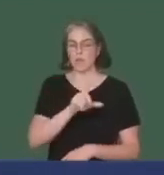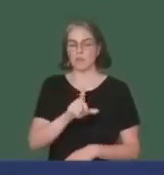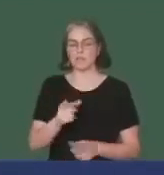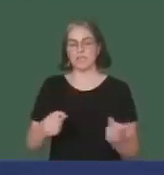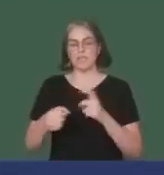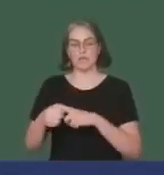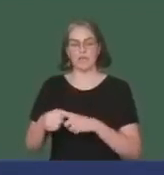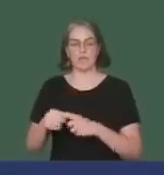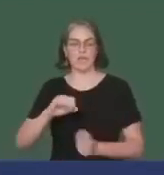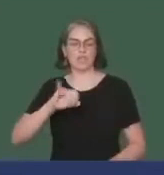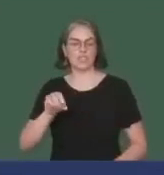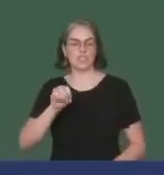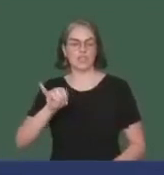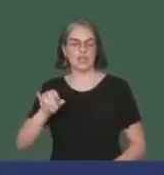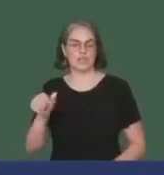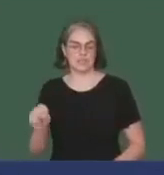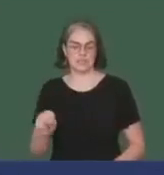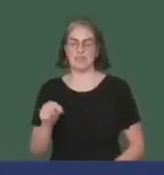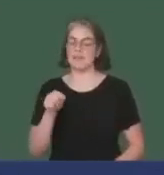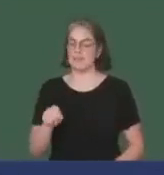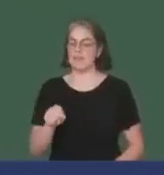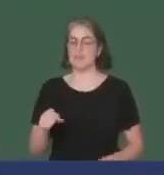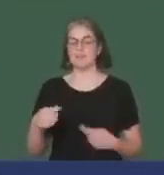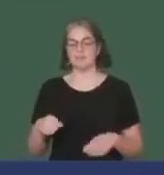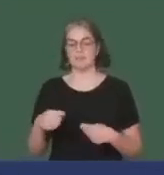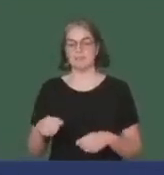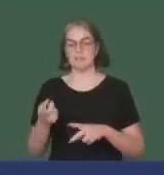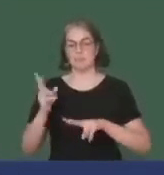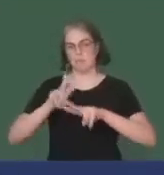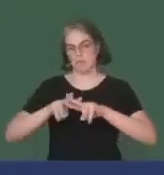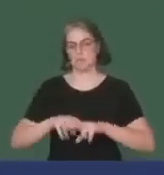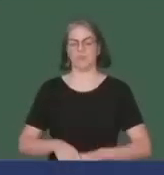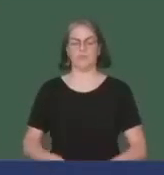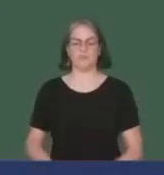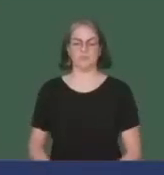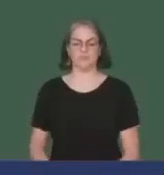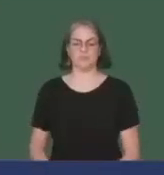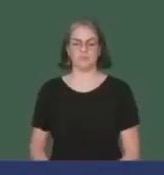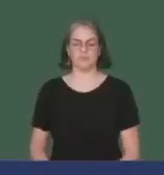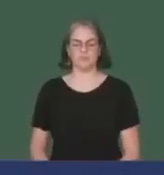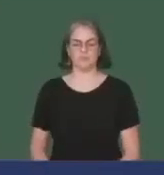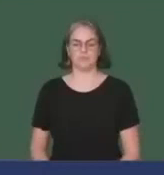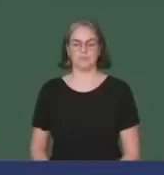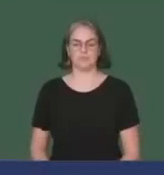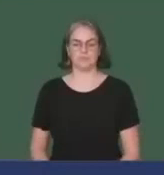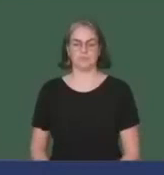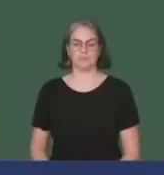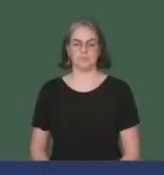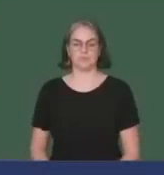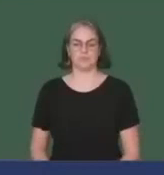de Guarulhos. Esse aqui precisa ser execrado e preso, inclusive. Mas